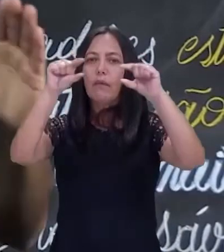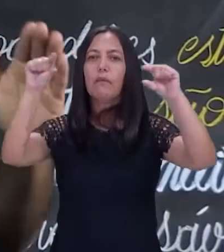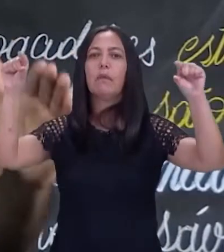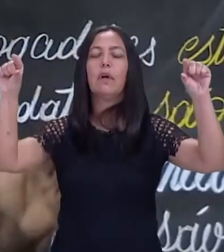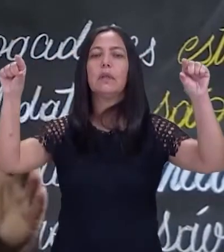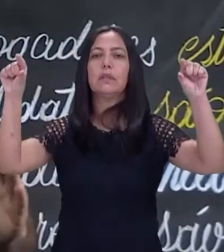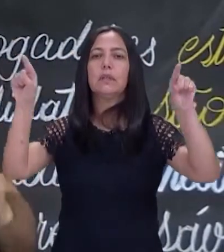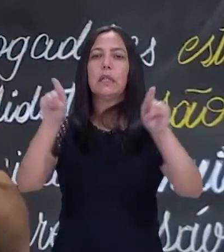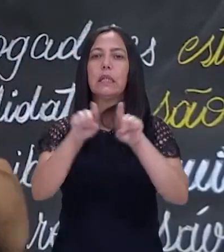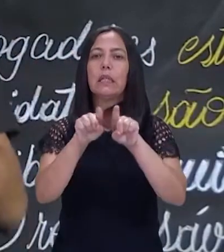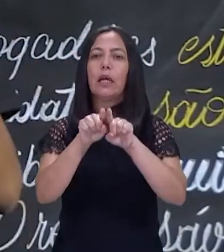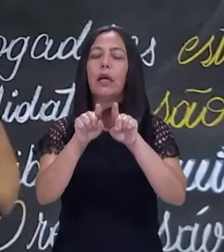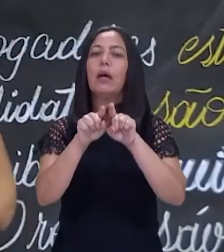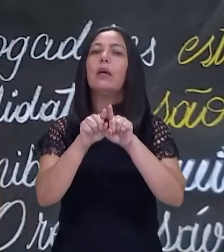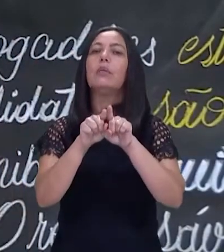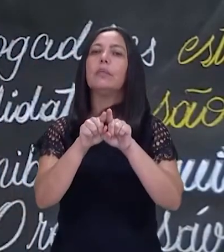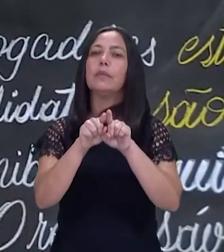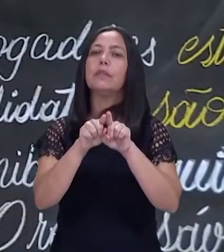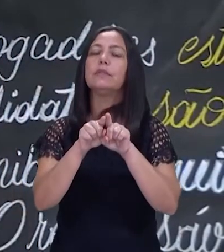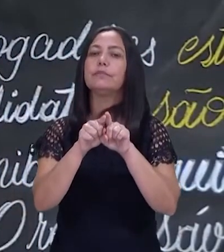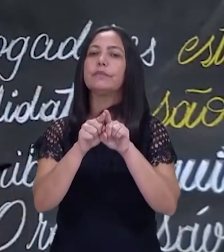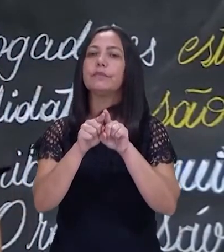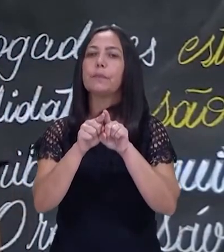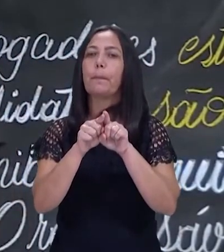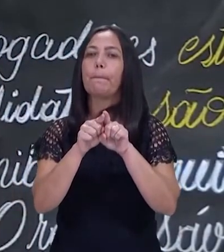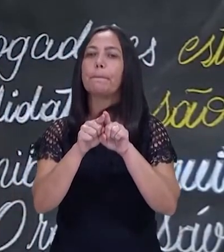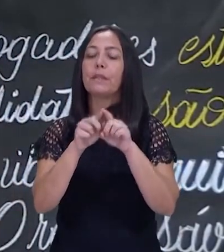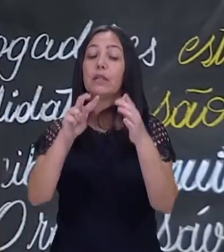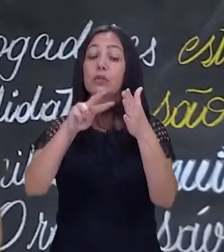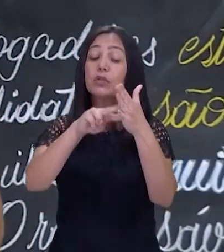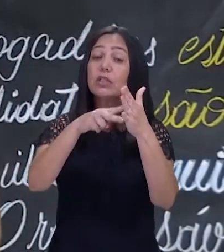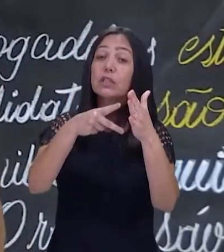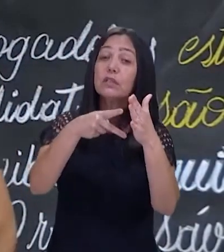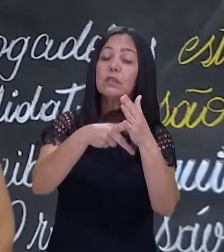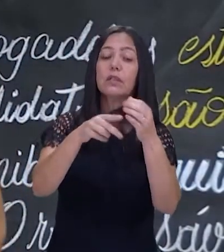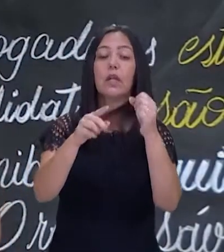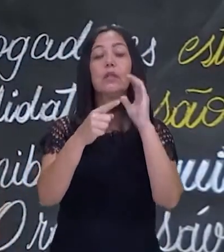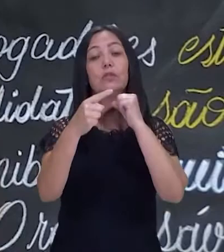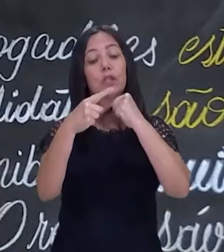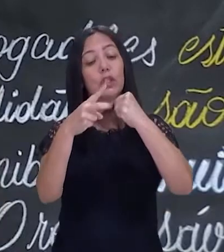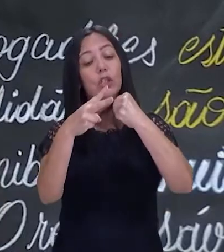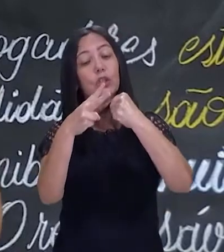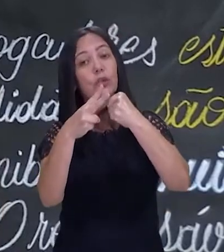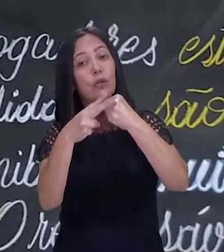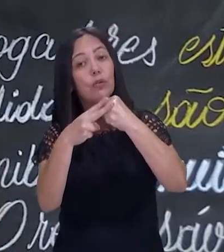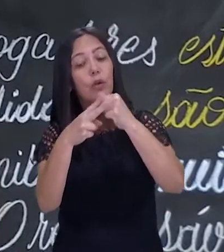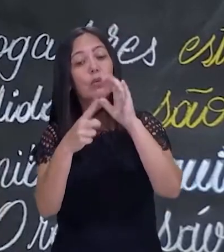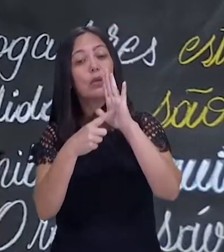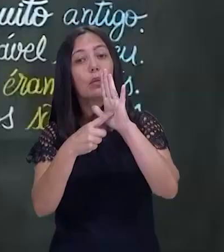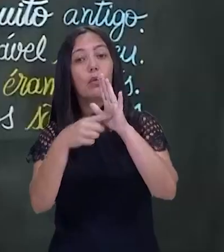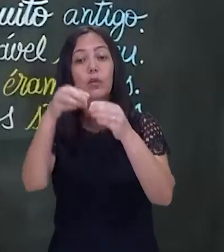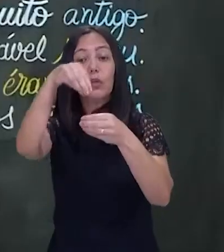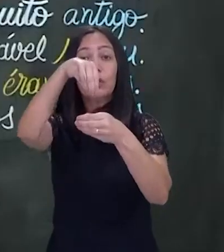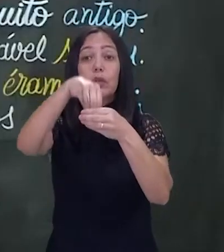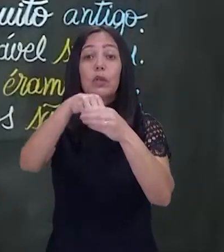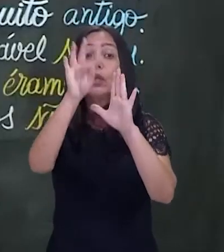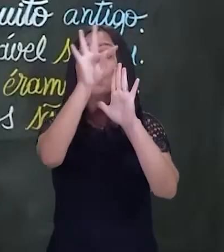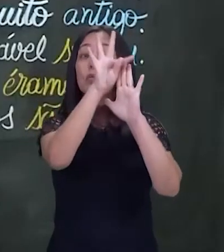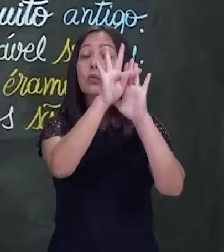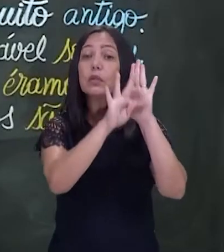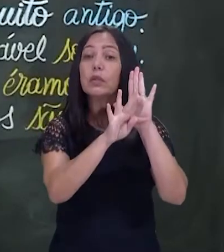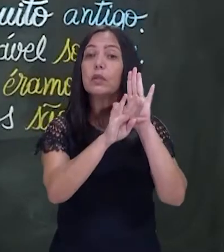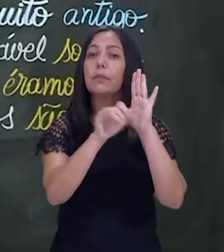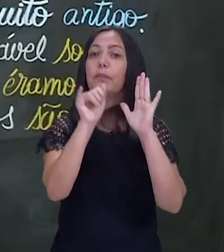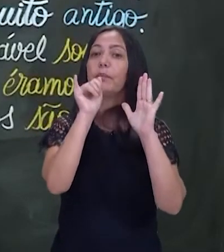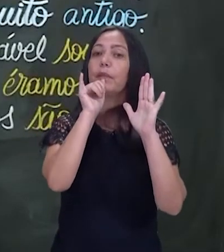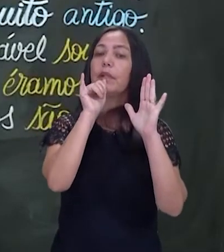e, além da função gramatical, na função semântica, ou seja, o significado que esse verbo apresenta dentro de um texto. Casos curiosos,